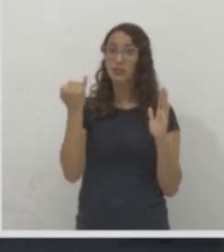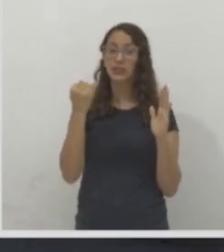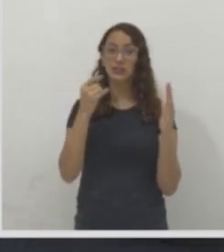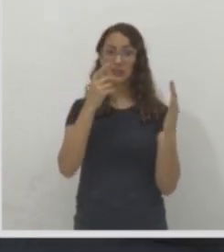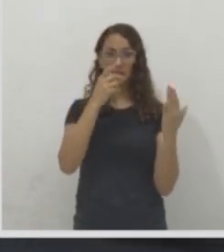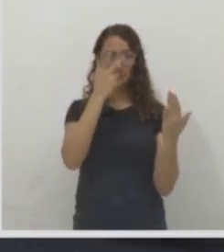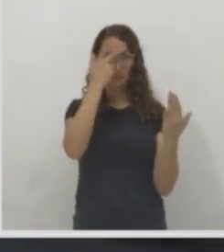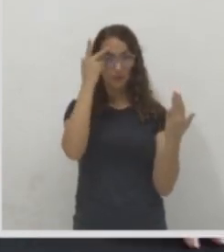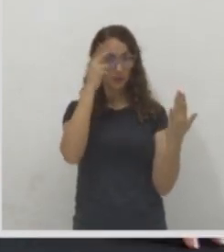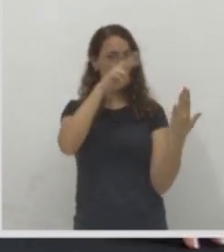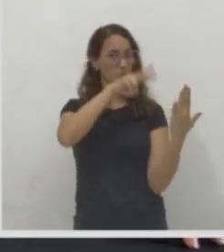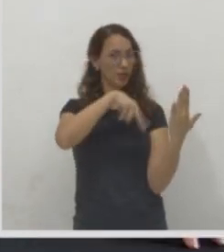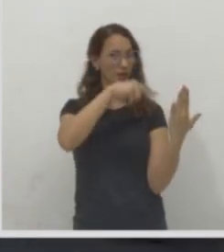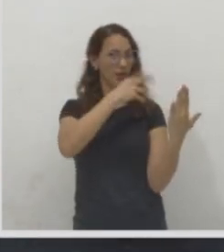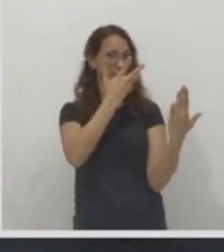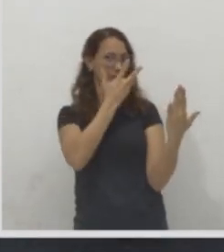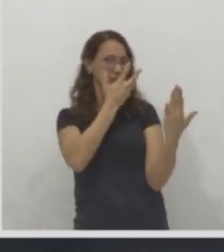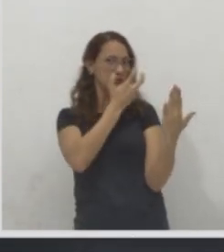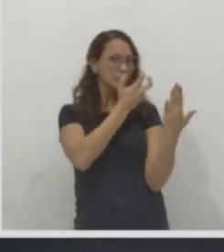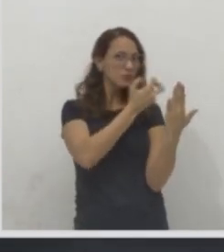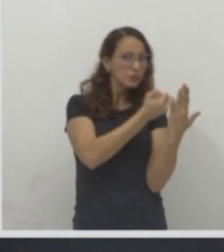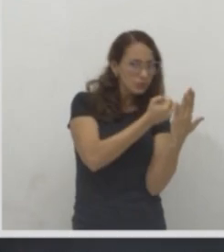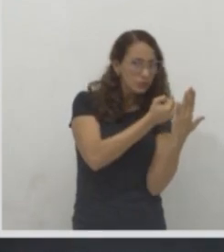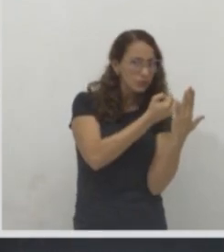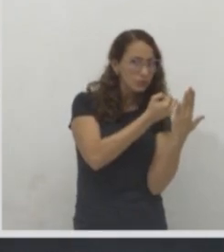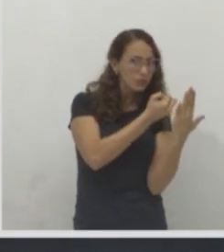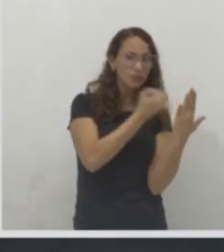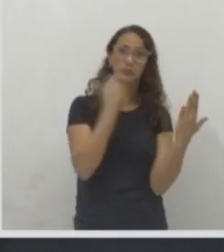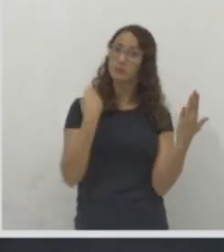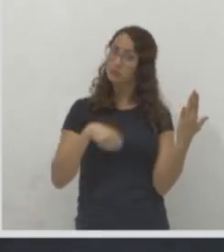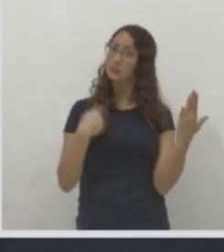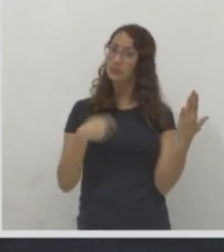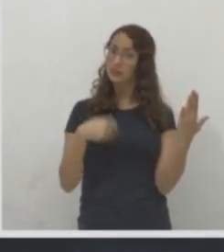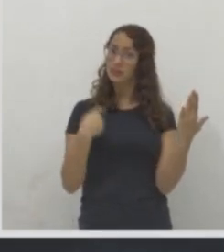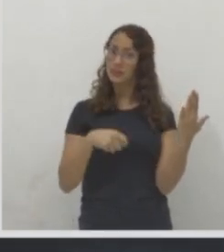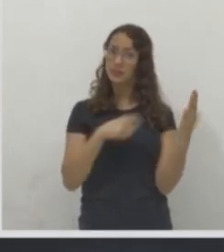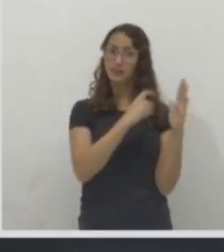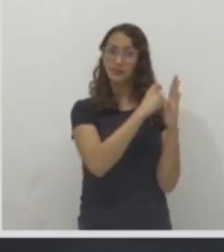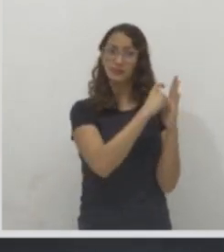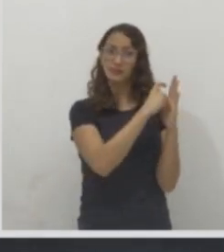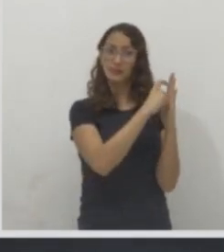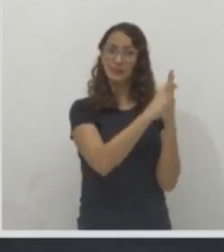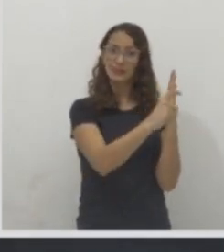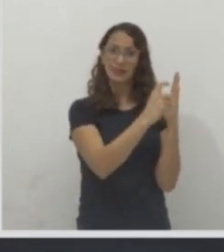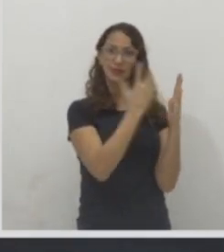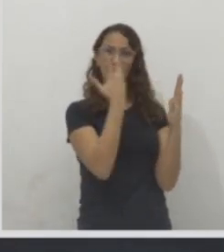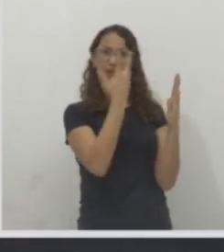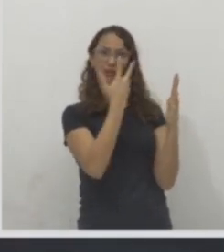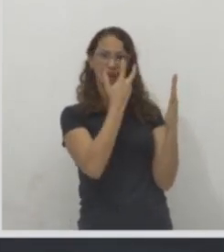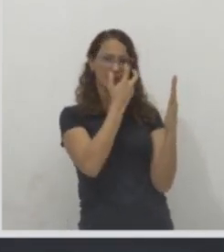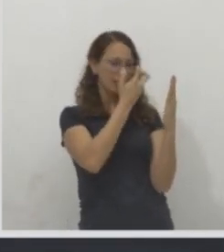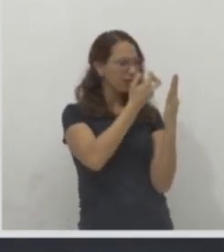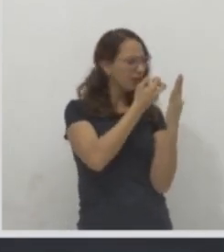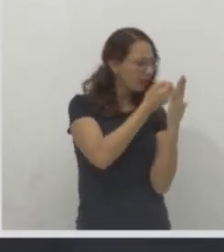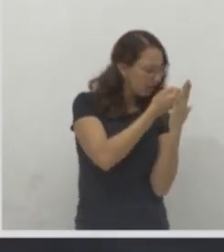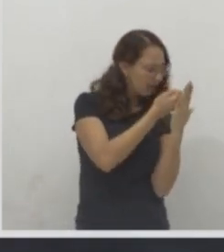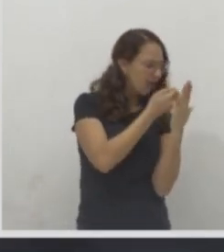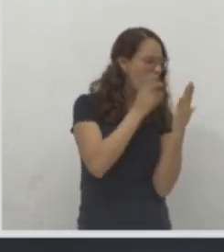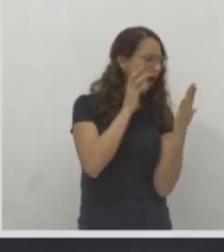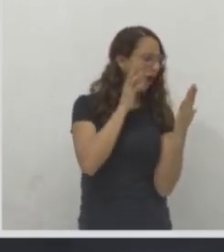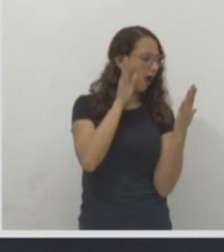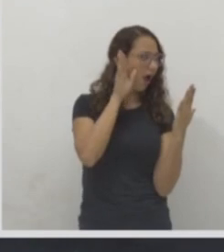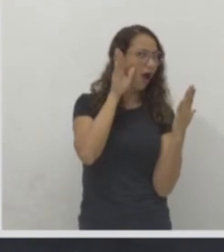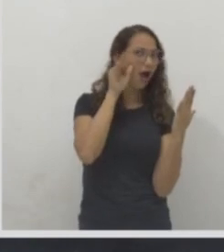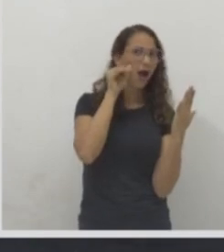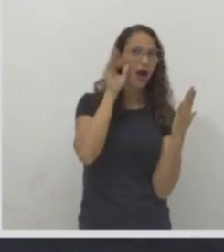atenção do leitor. Ela é importante para isso, para chamar a atenção, para atrair o leitor, para